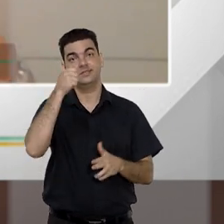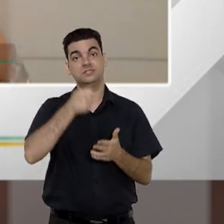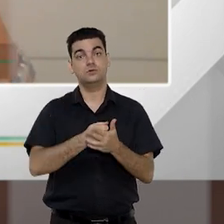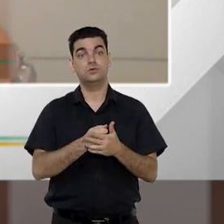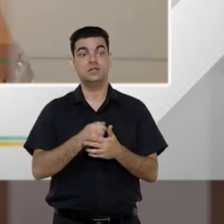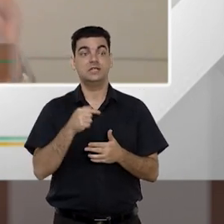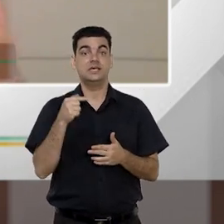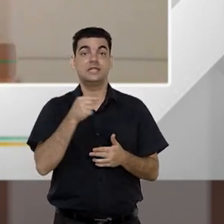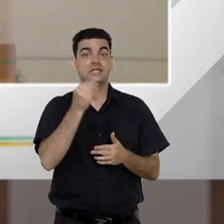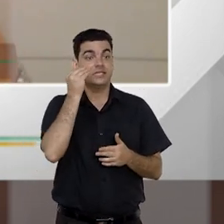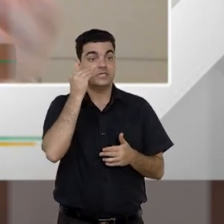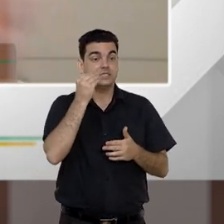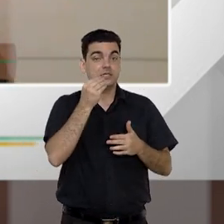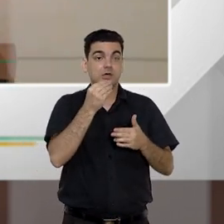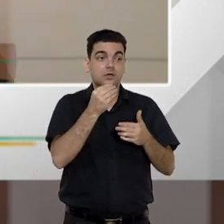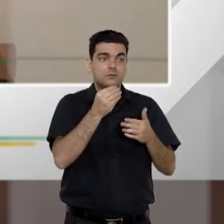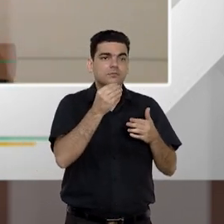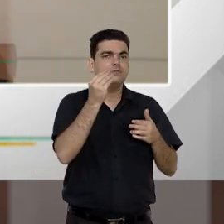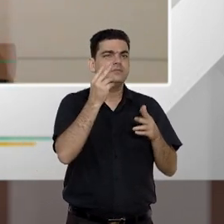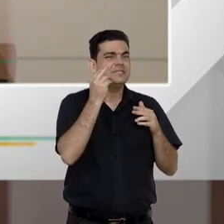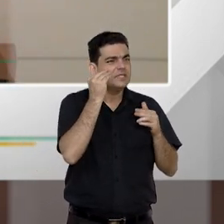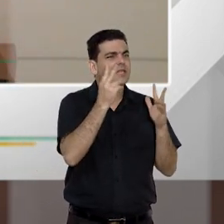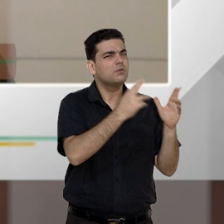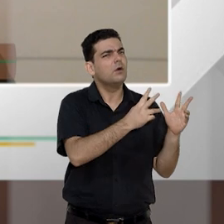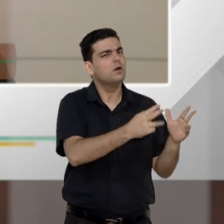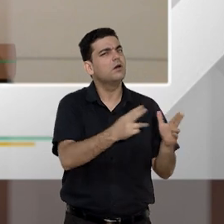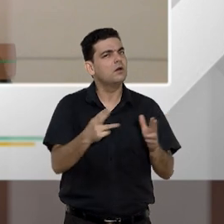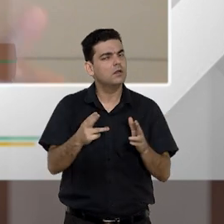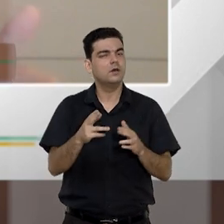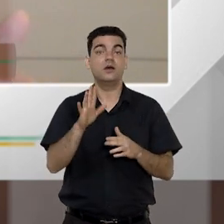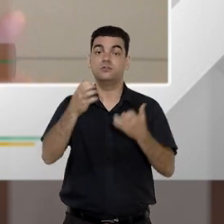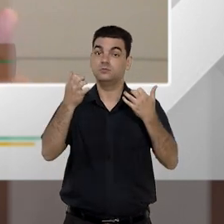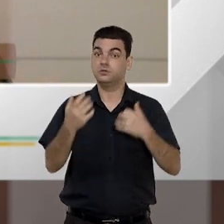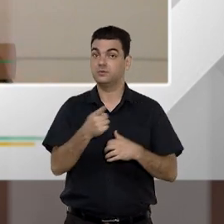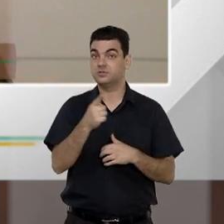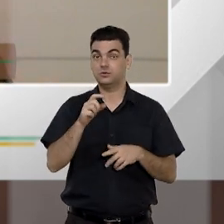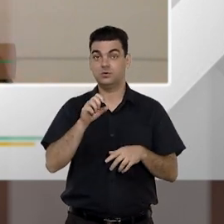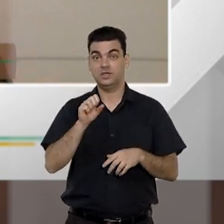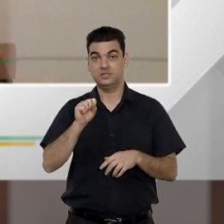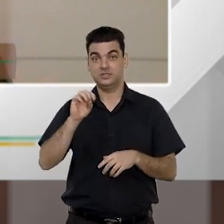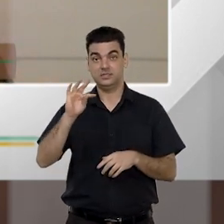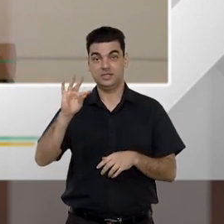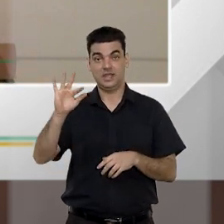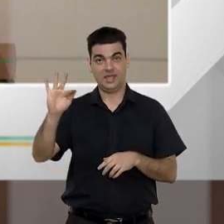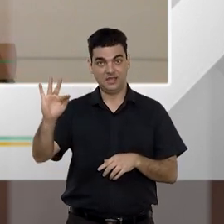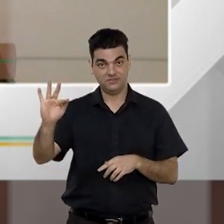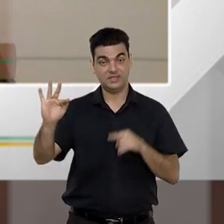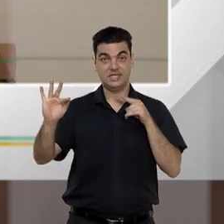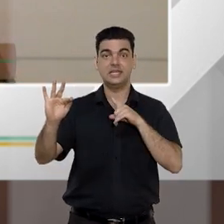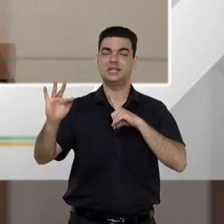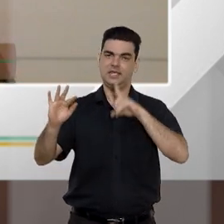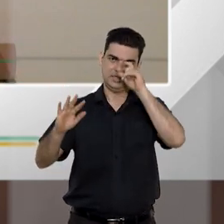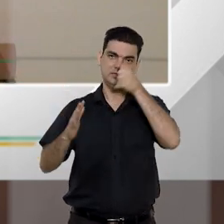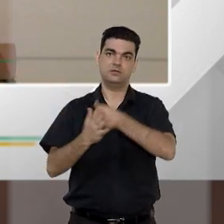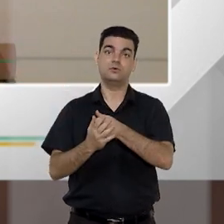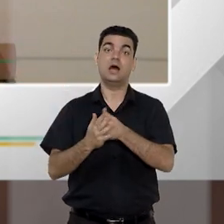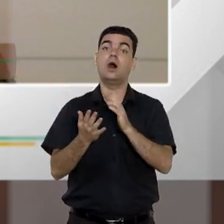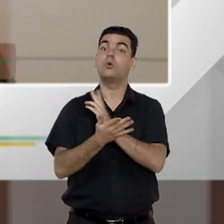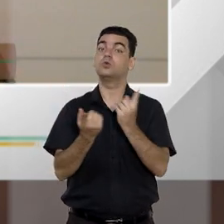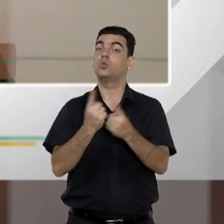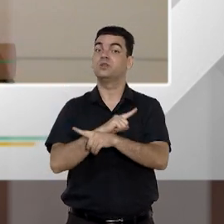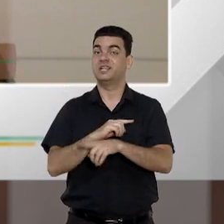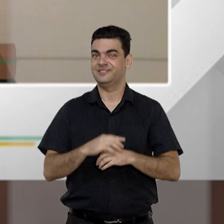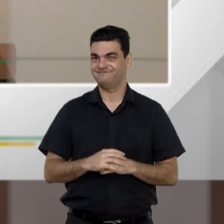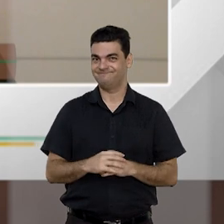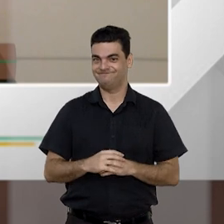decisão, precedente não vinculante, sim persuasivo do STJ nesse sentido, chama a atenção que o STF também tem decisão